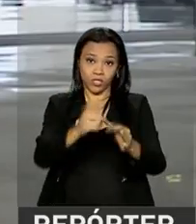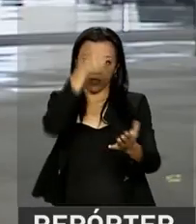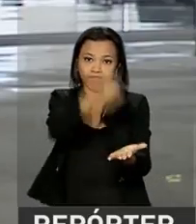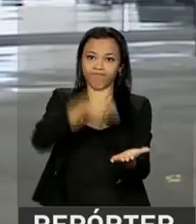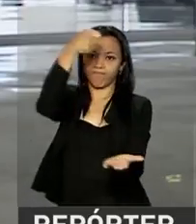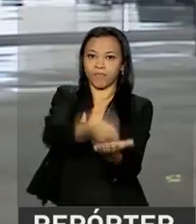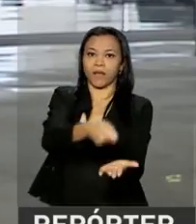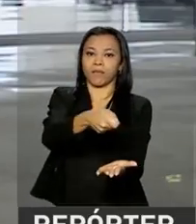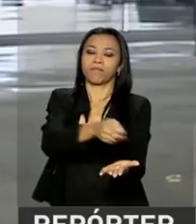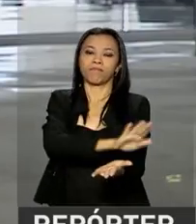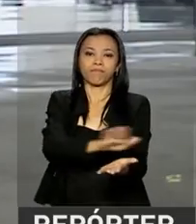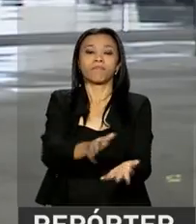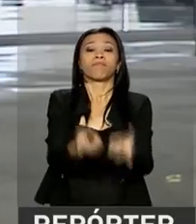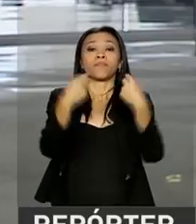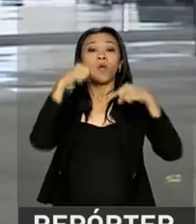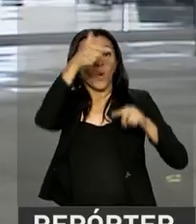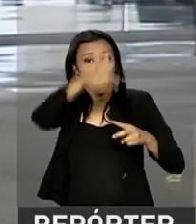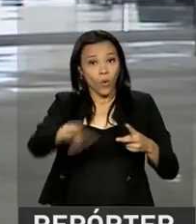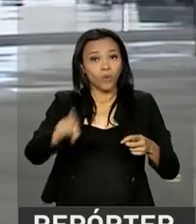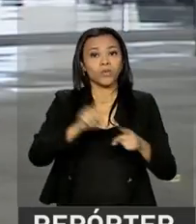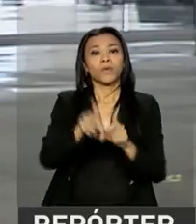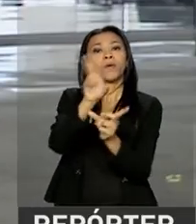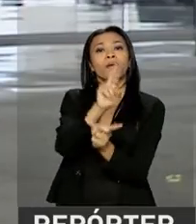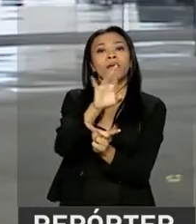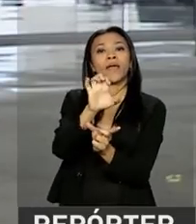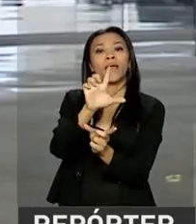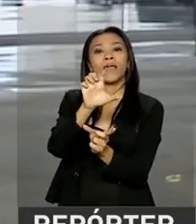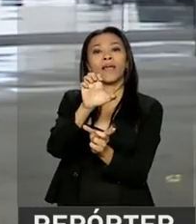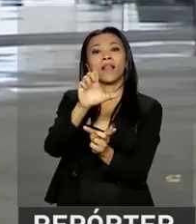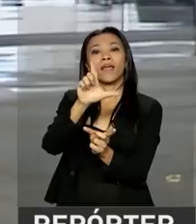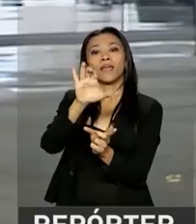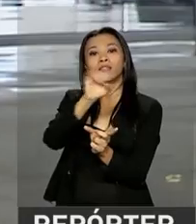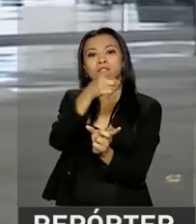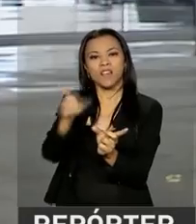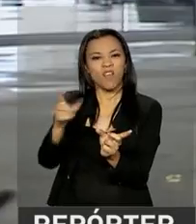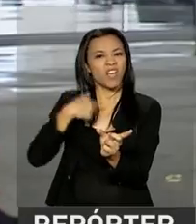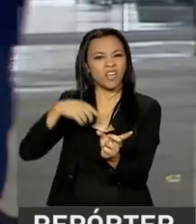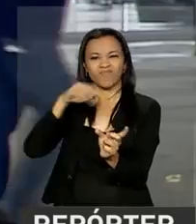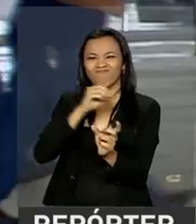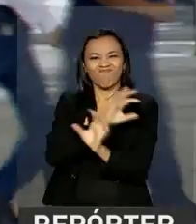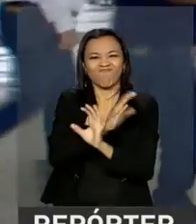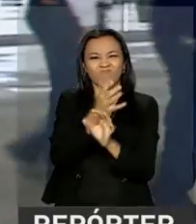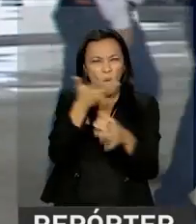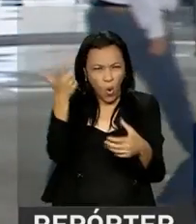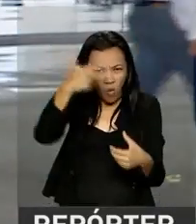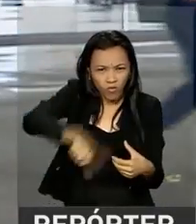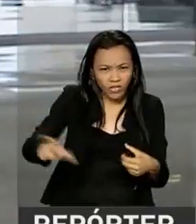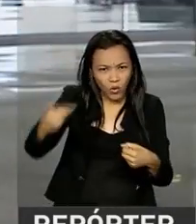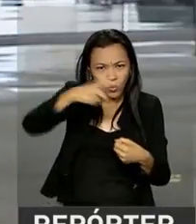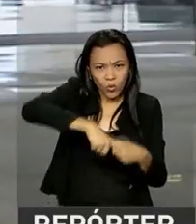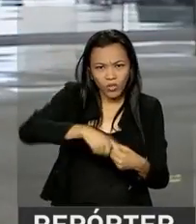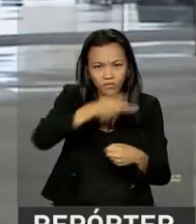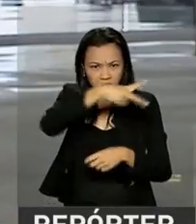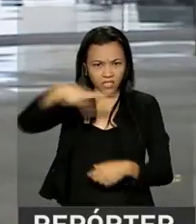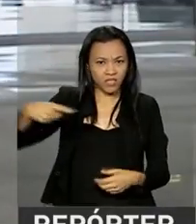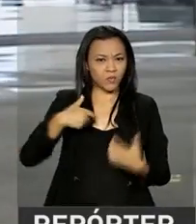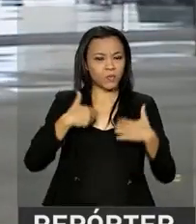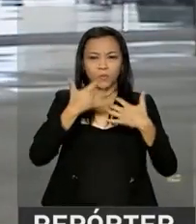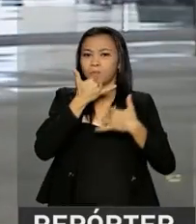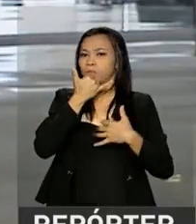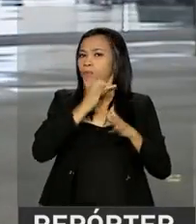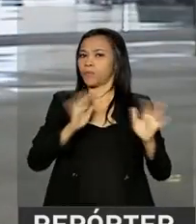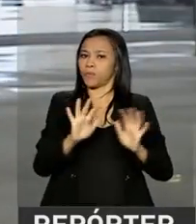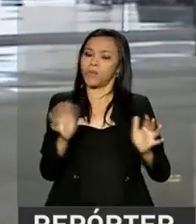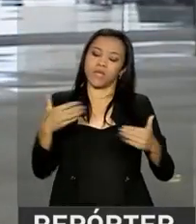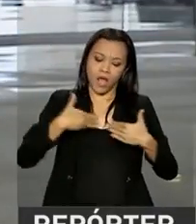possibilidade de reeleição o presidente afirmou que a chance é zero Ele disse que já cumpriu sua tarefa dando sempre o melhor